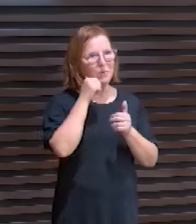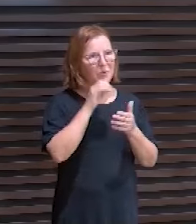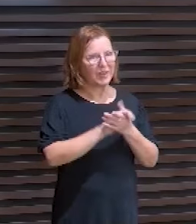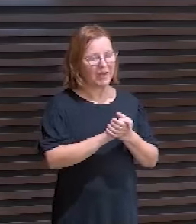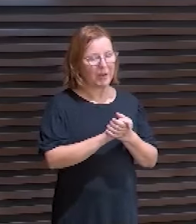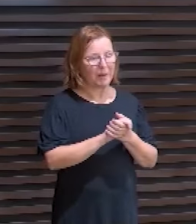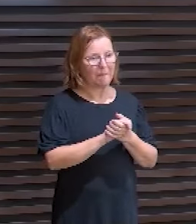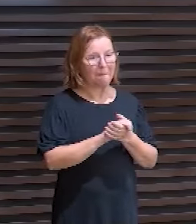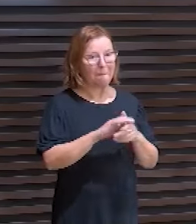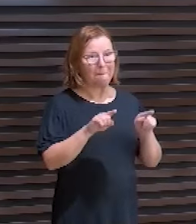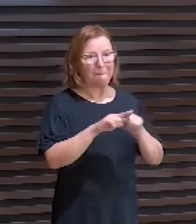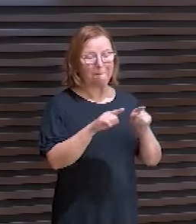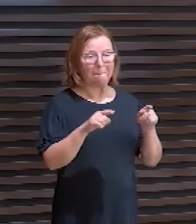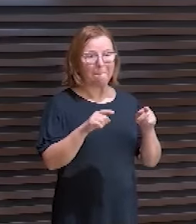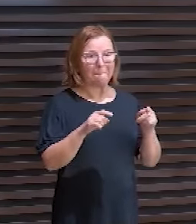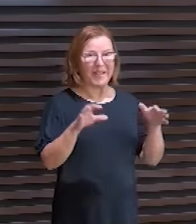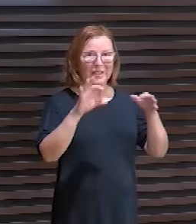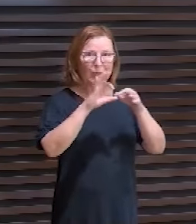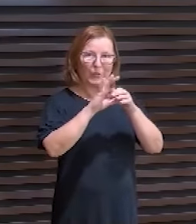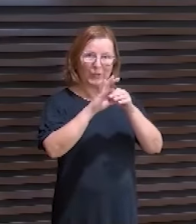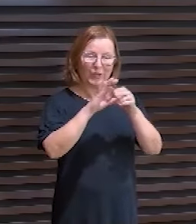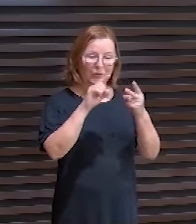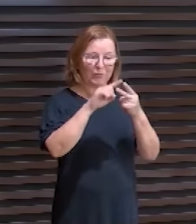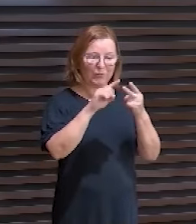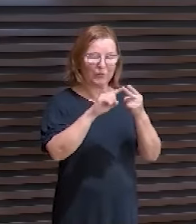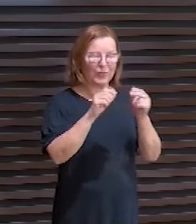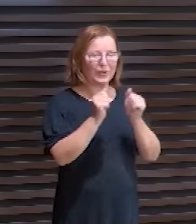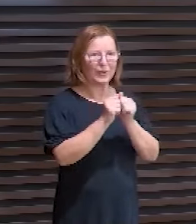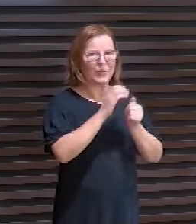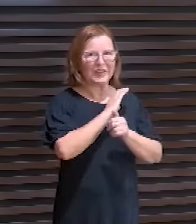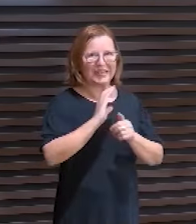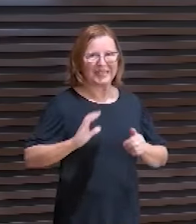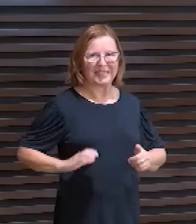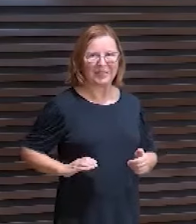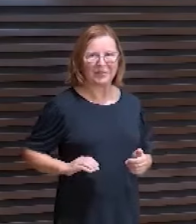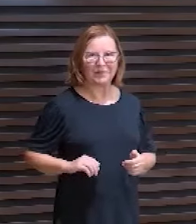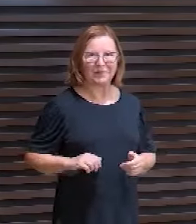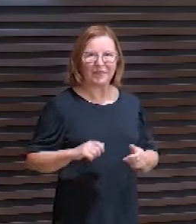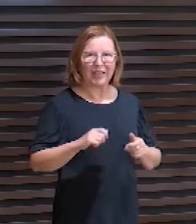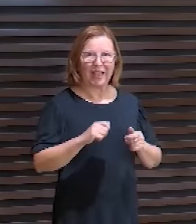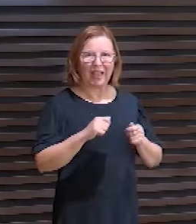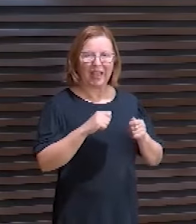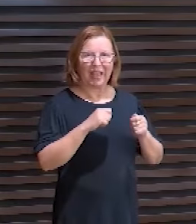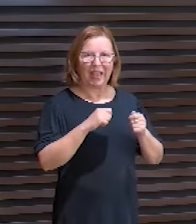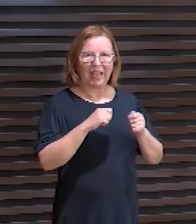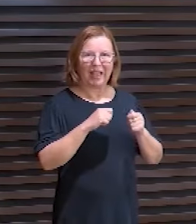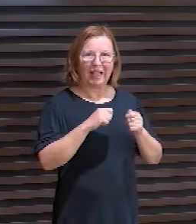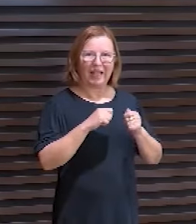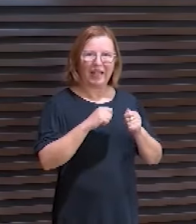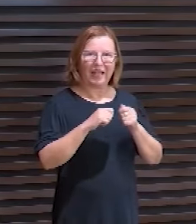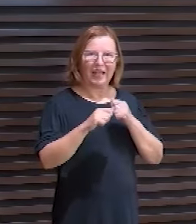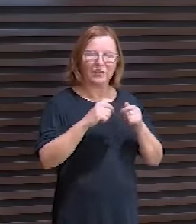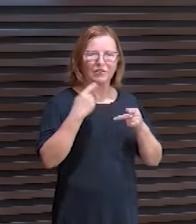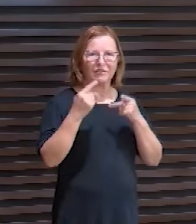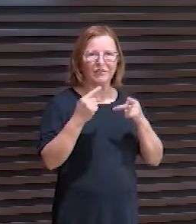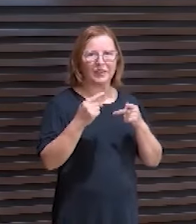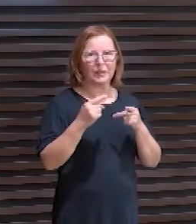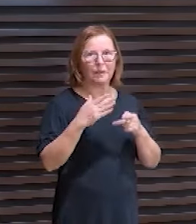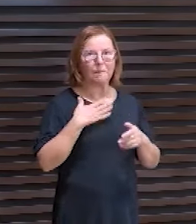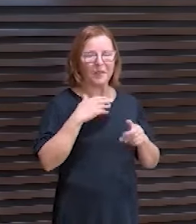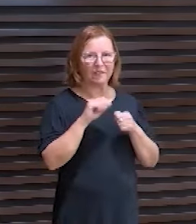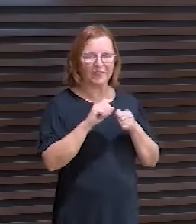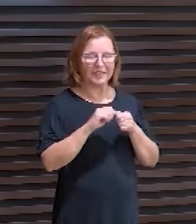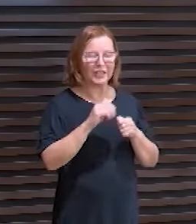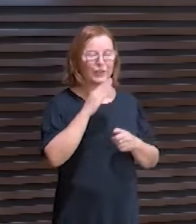2:28 diz assim fizeste-me conhecer os caminhos da vida encher-me